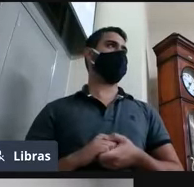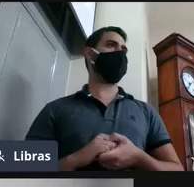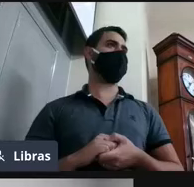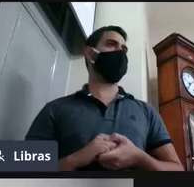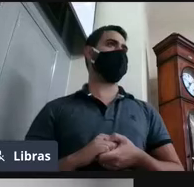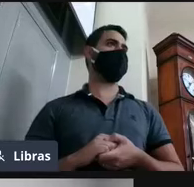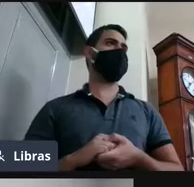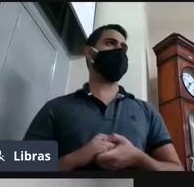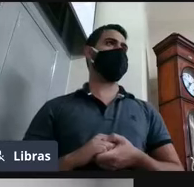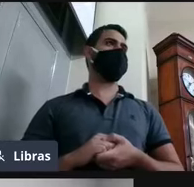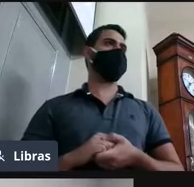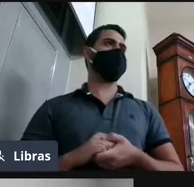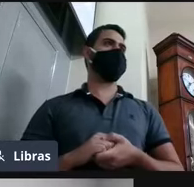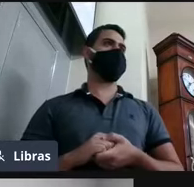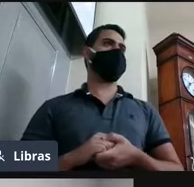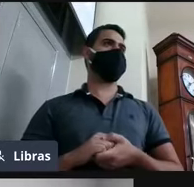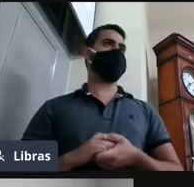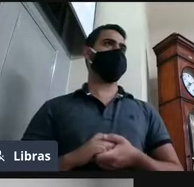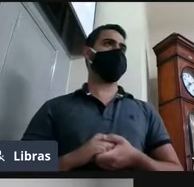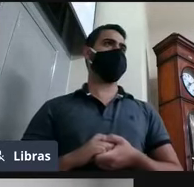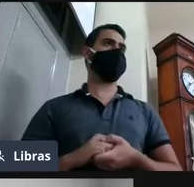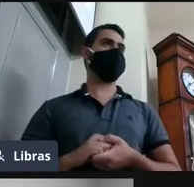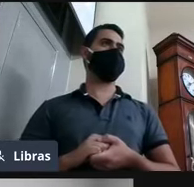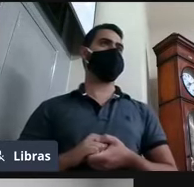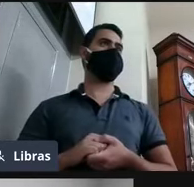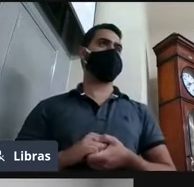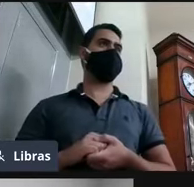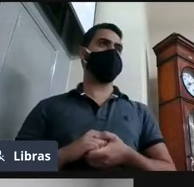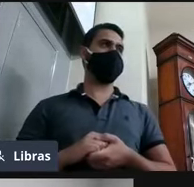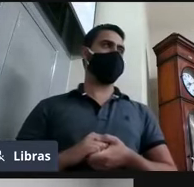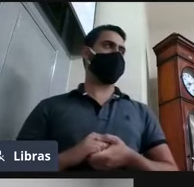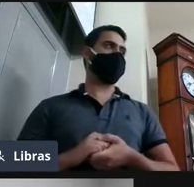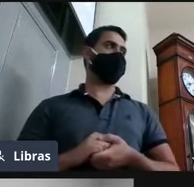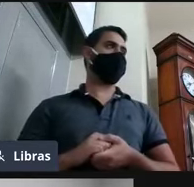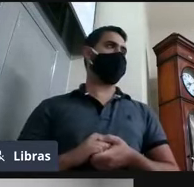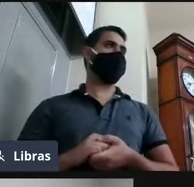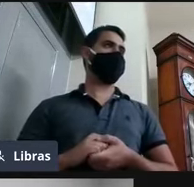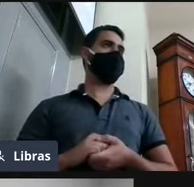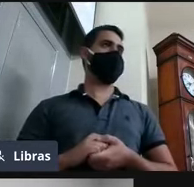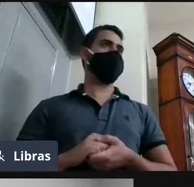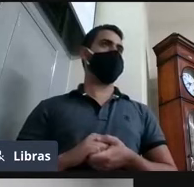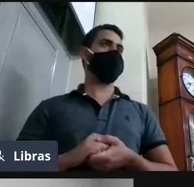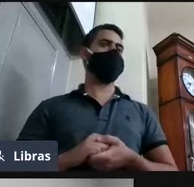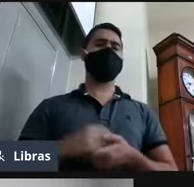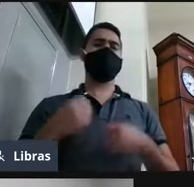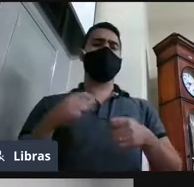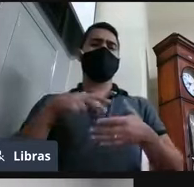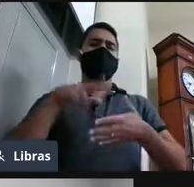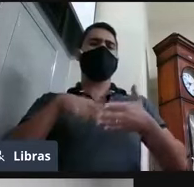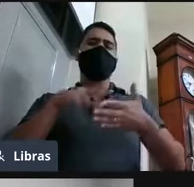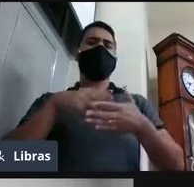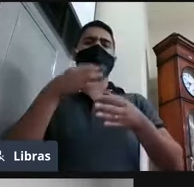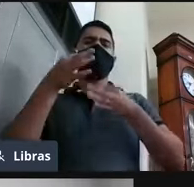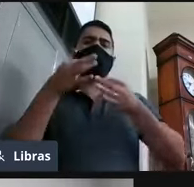já que a plenária é soberana? A questão dos pareceres não tem nem problema,